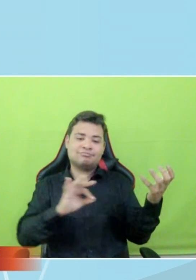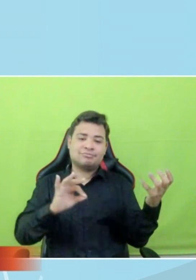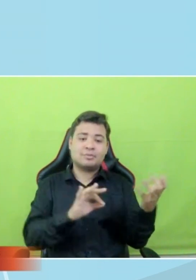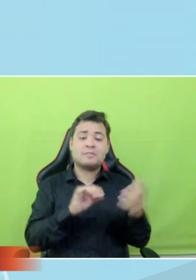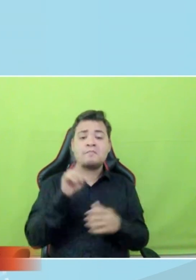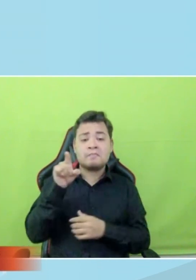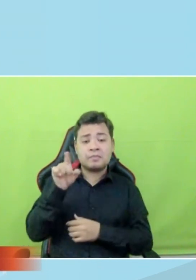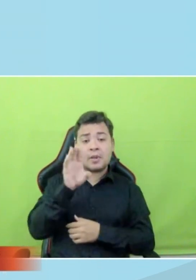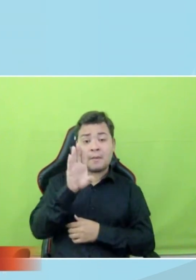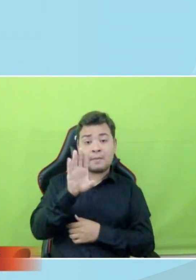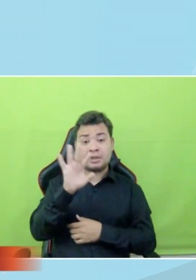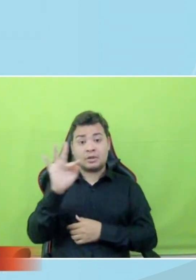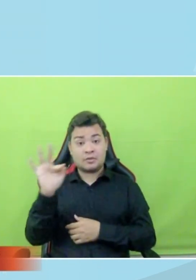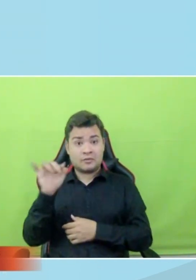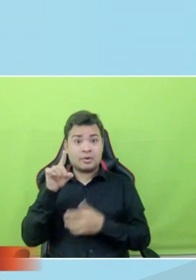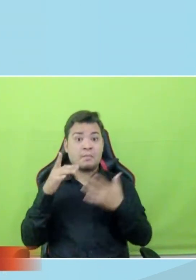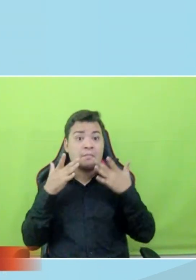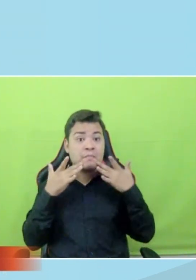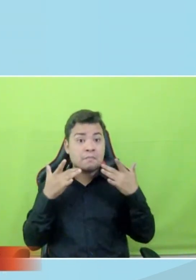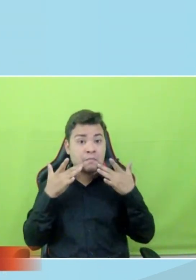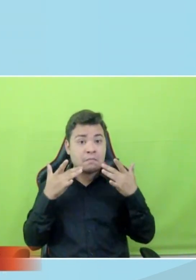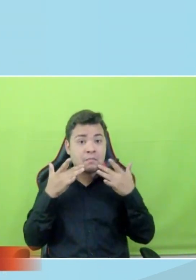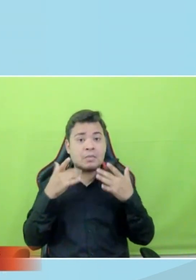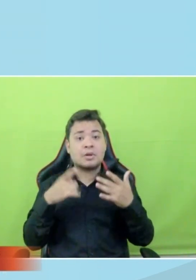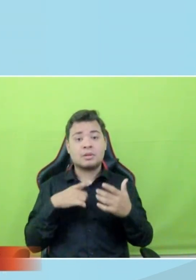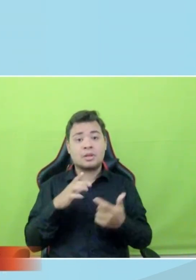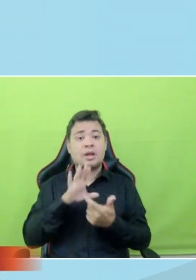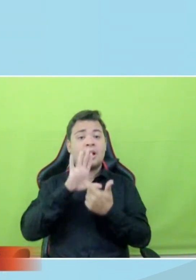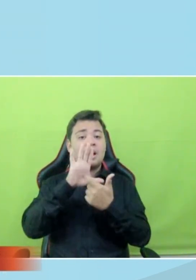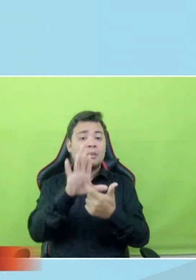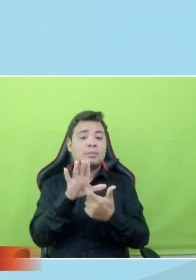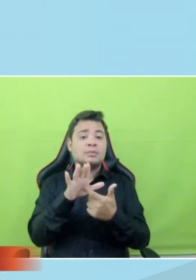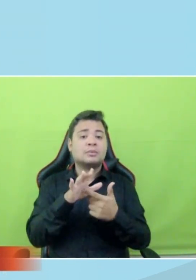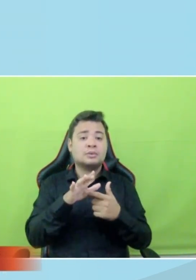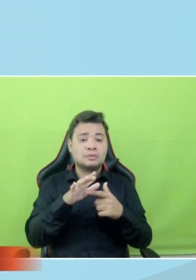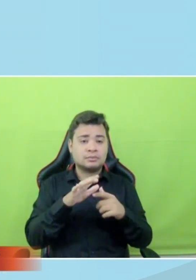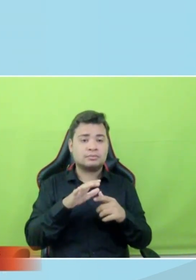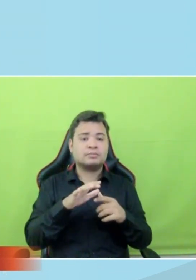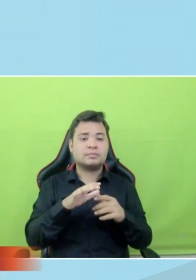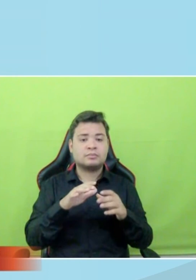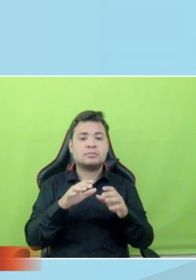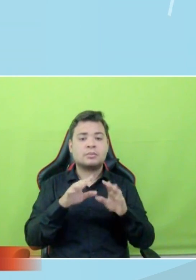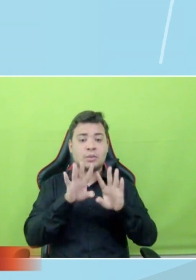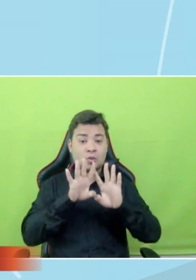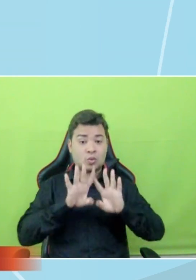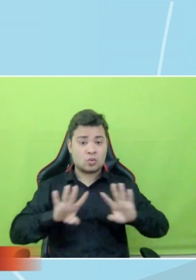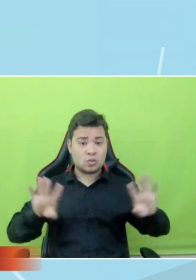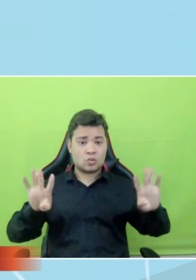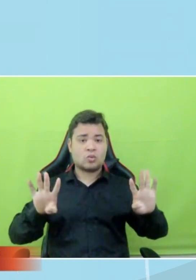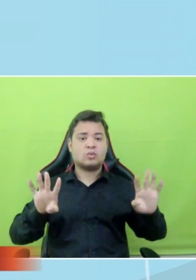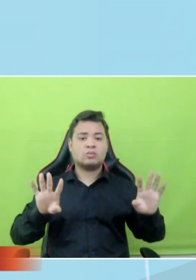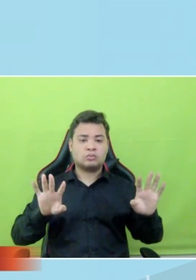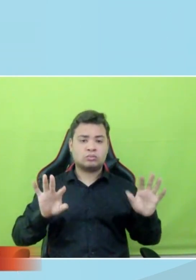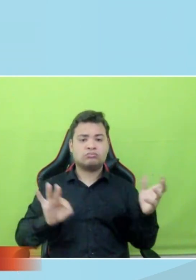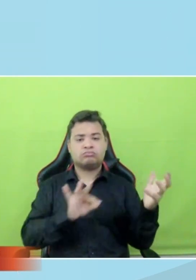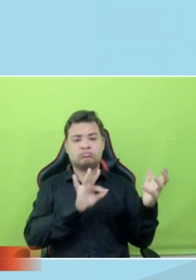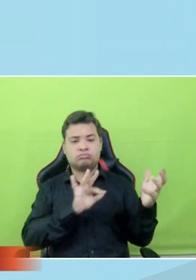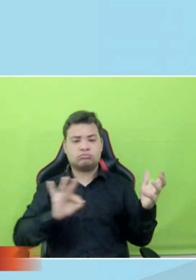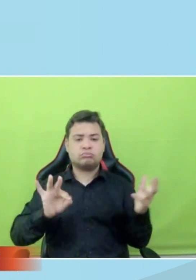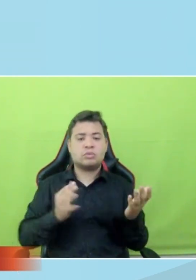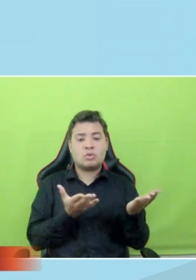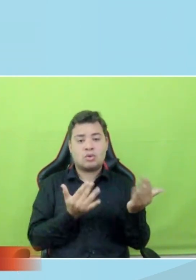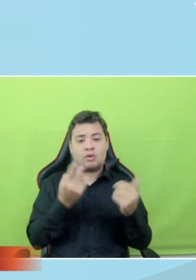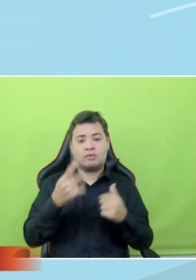vai ser palco da apresentação do Coro Sinfônico Jovem de Goiás, da Banda Sinfônica Jovem